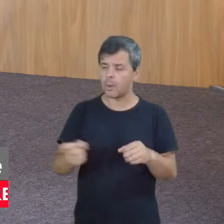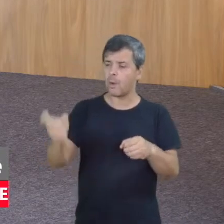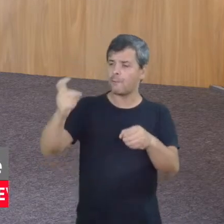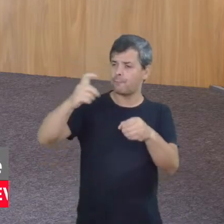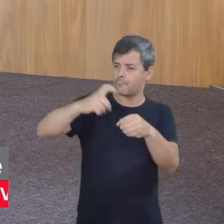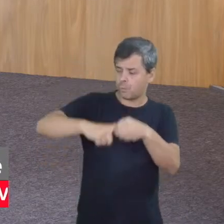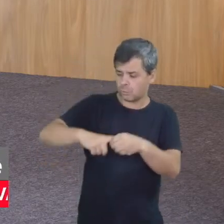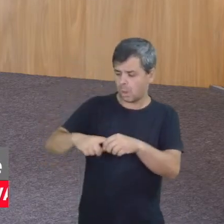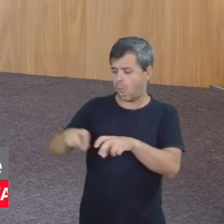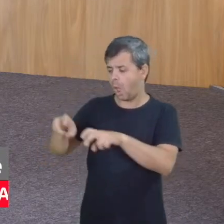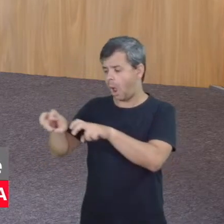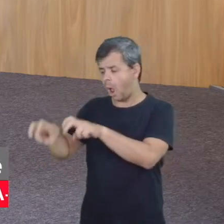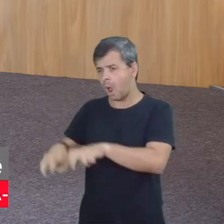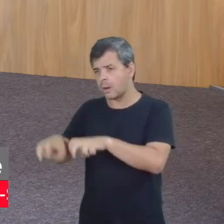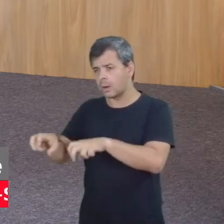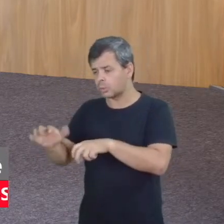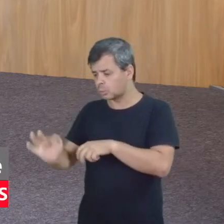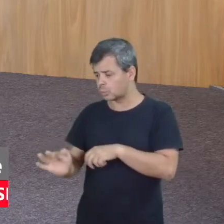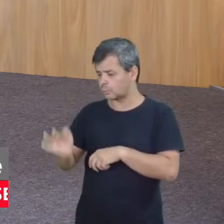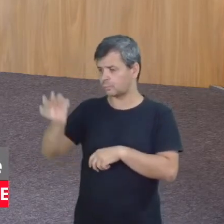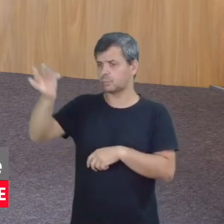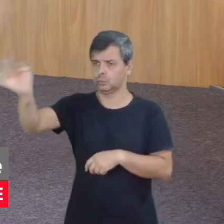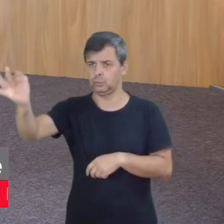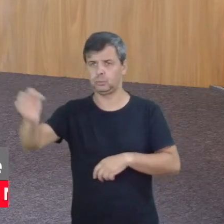a produção agroecológica no futuro.